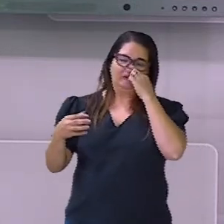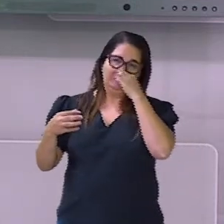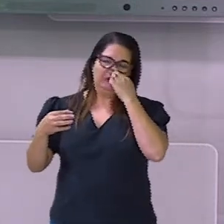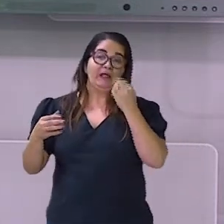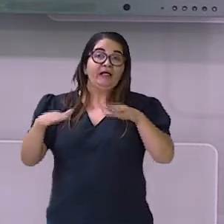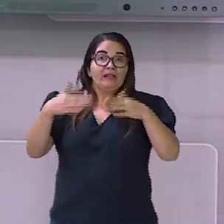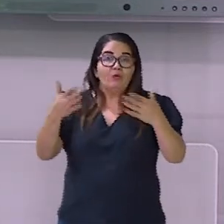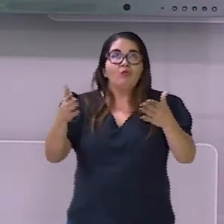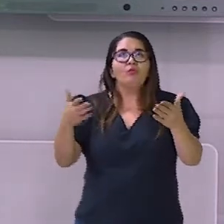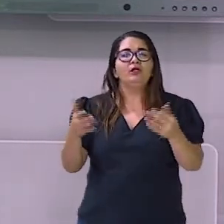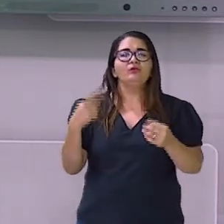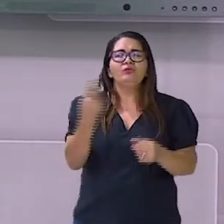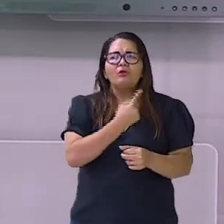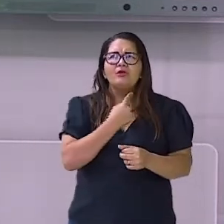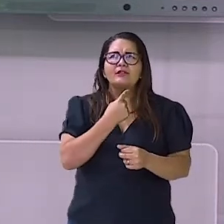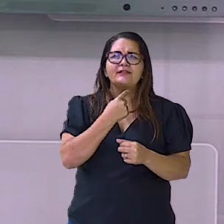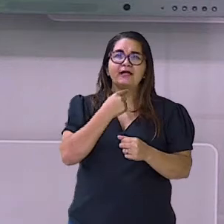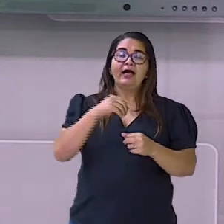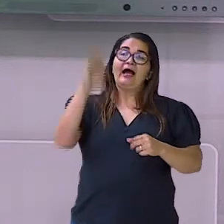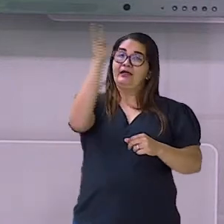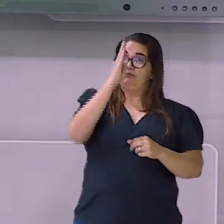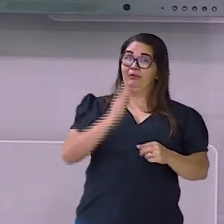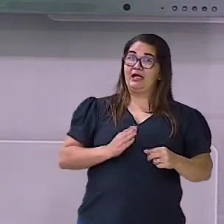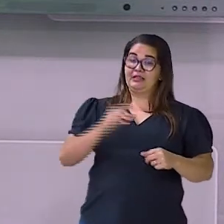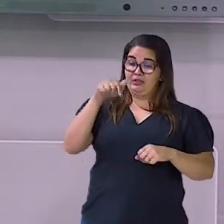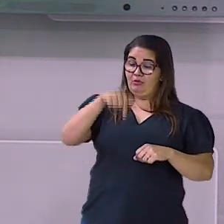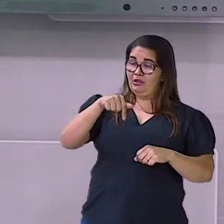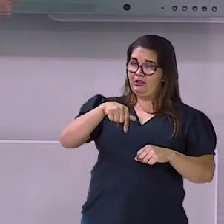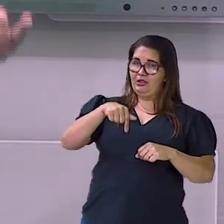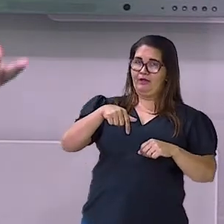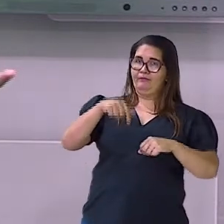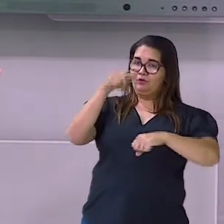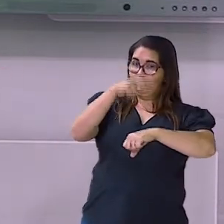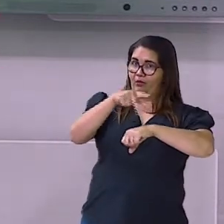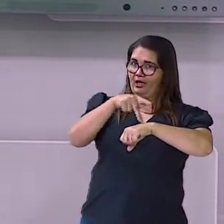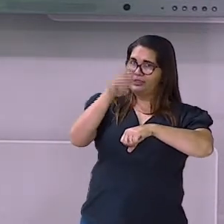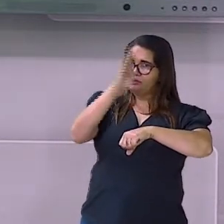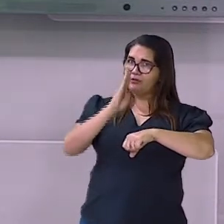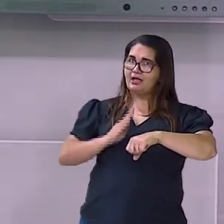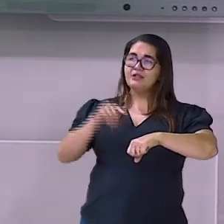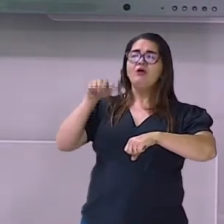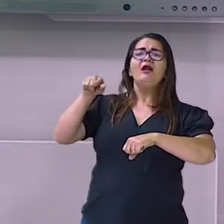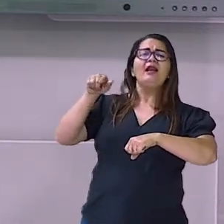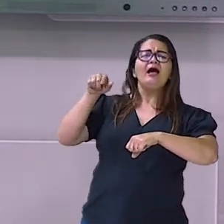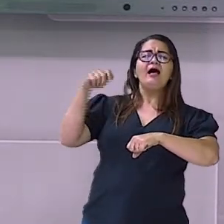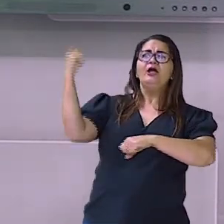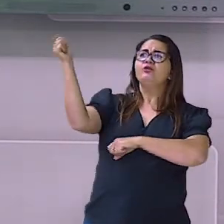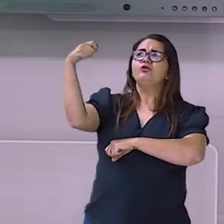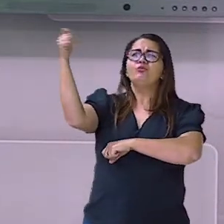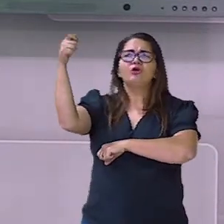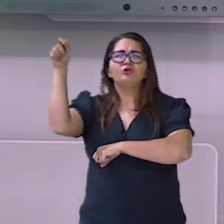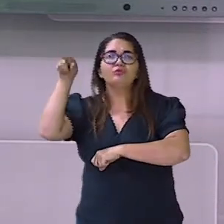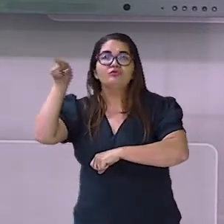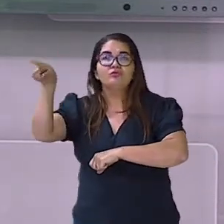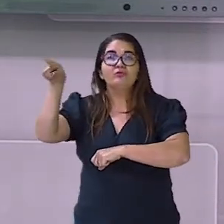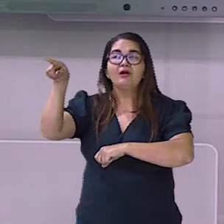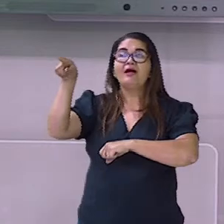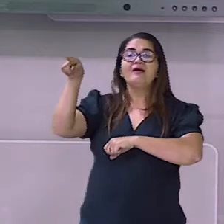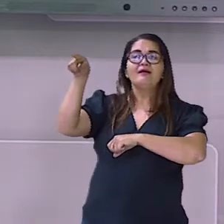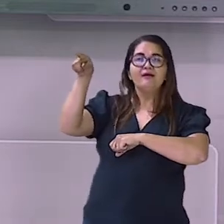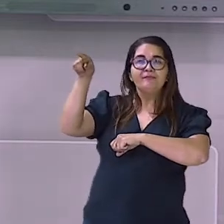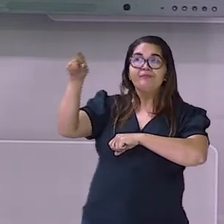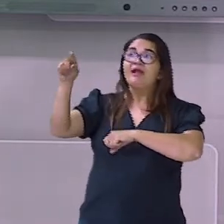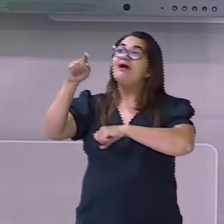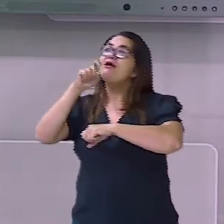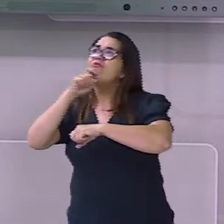ele está aonde? Na zona temperada, mas o clima é subtropical. Por